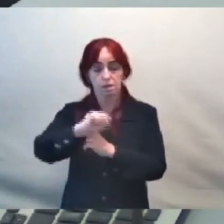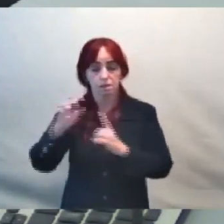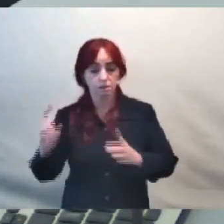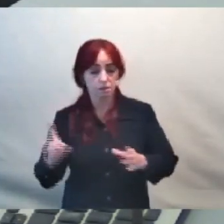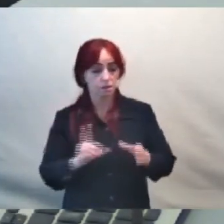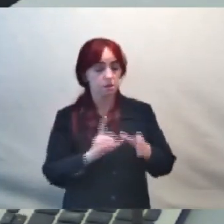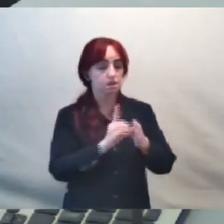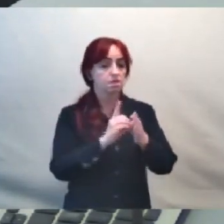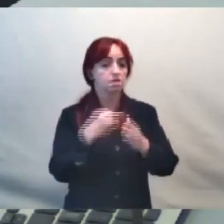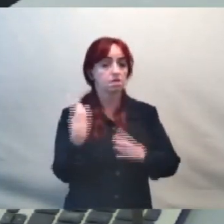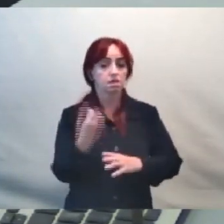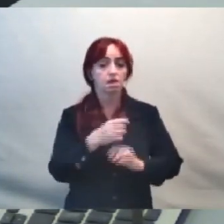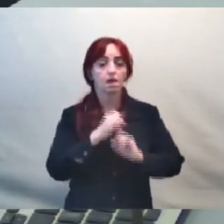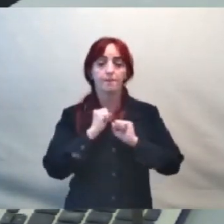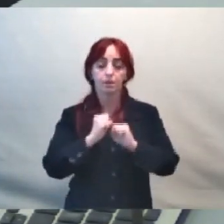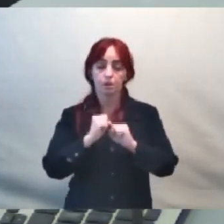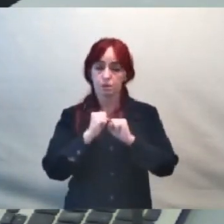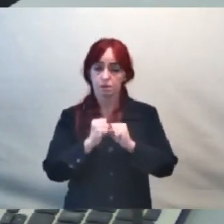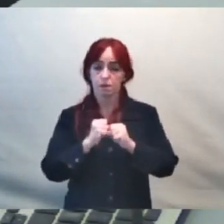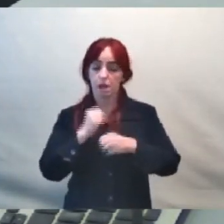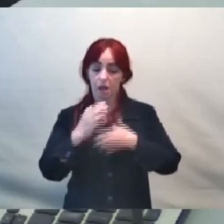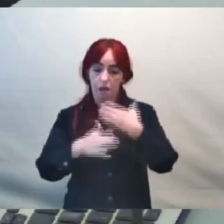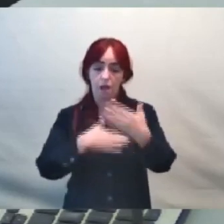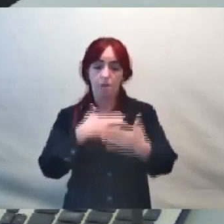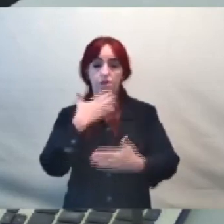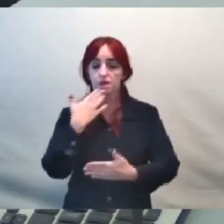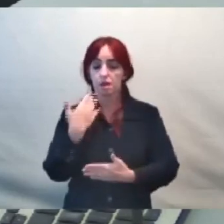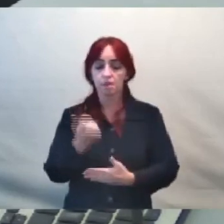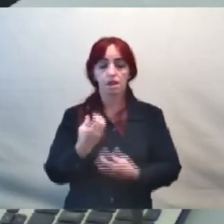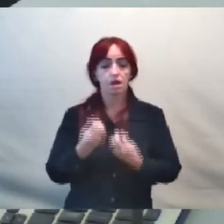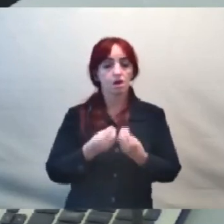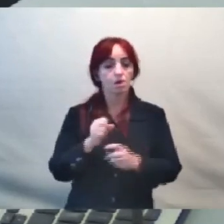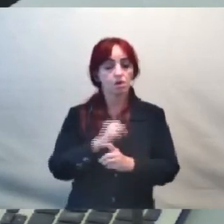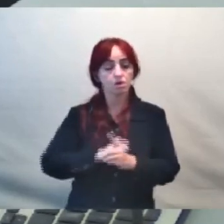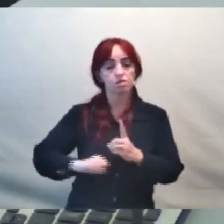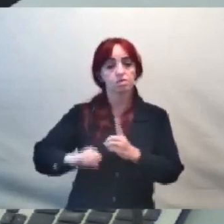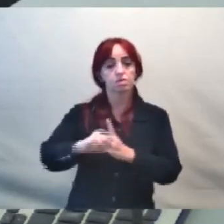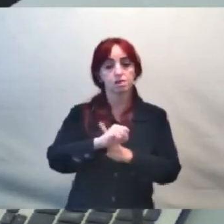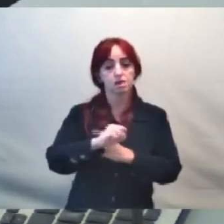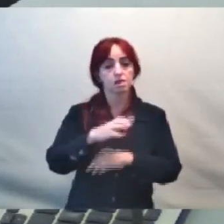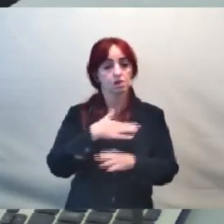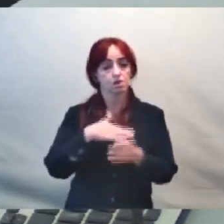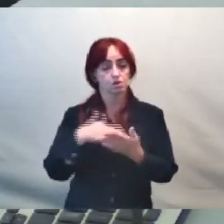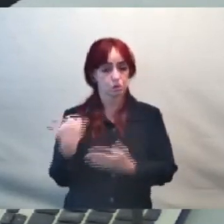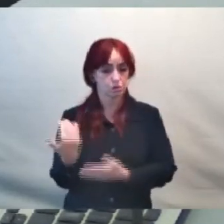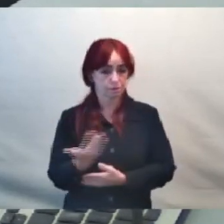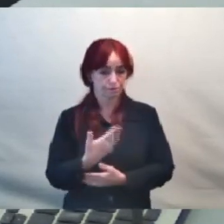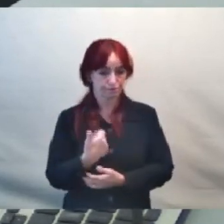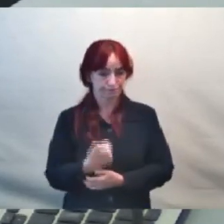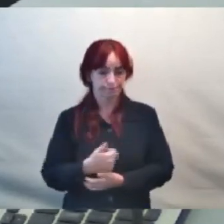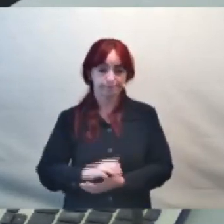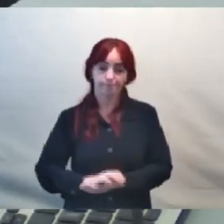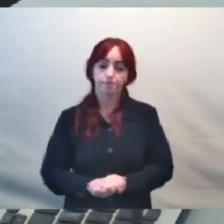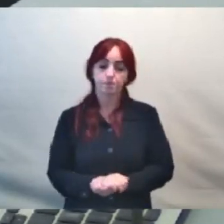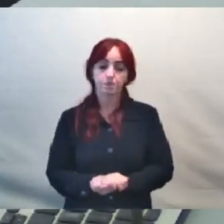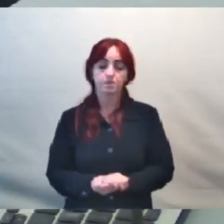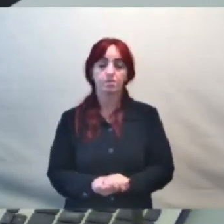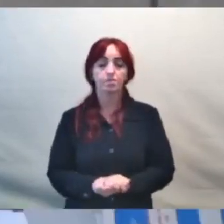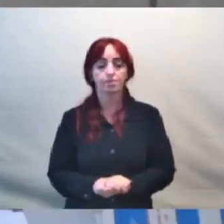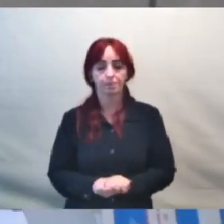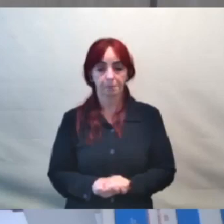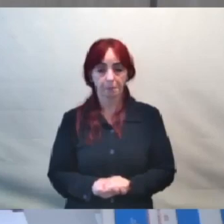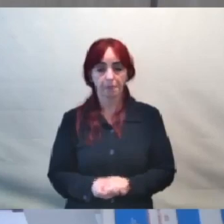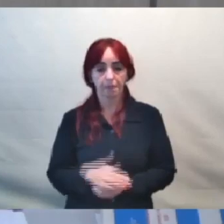gente poder avançar melhor como sociedade, que somos todos nós. É isso. Obrigada. Obrigado,